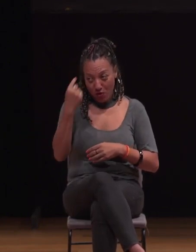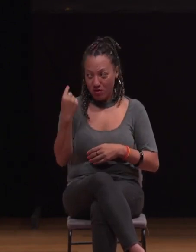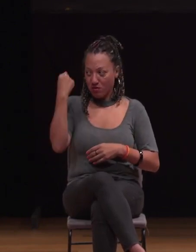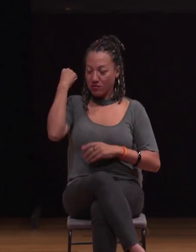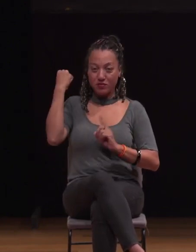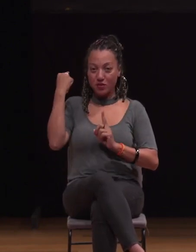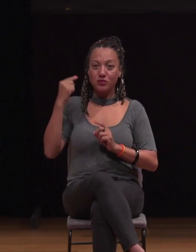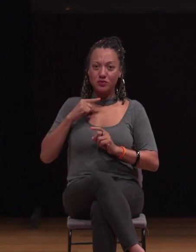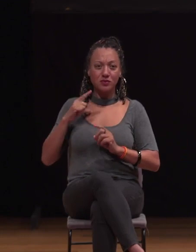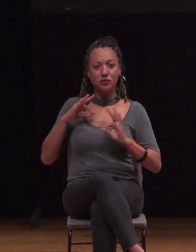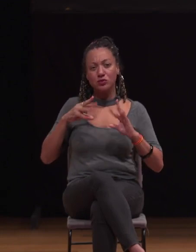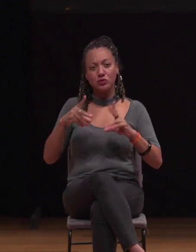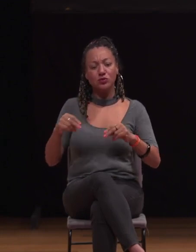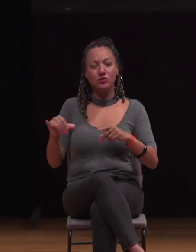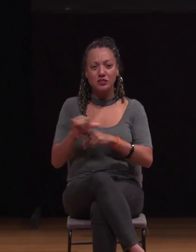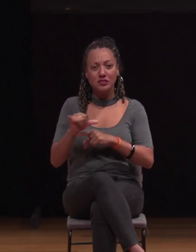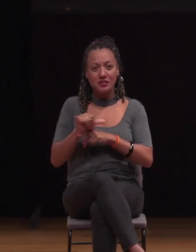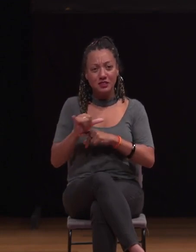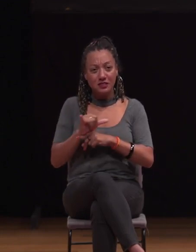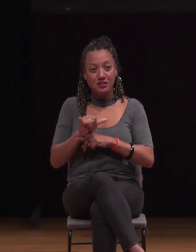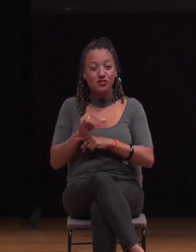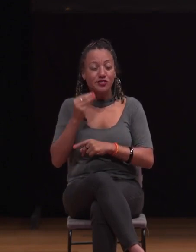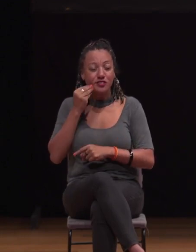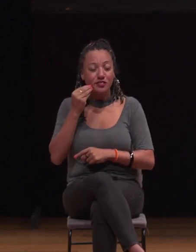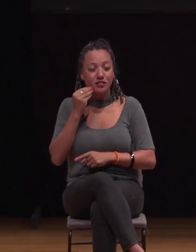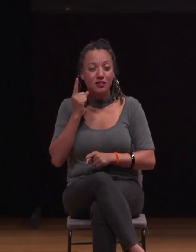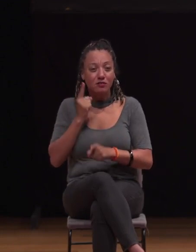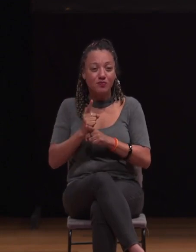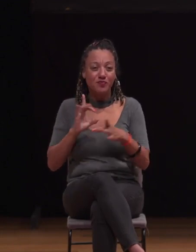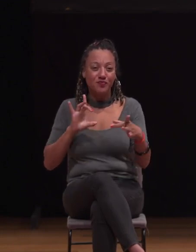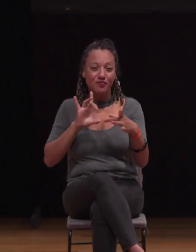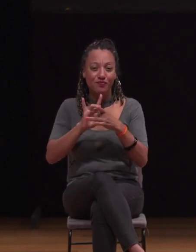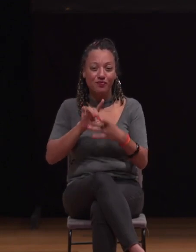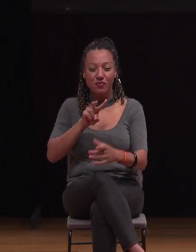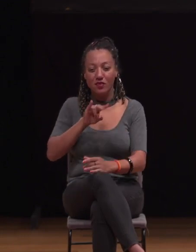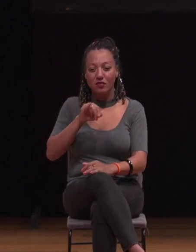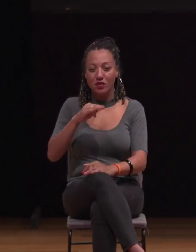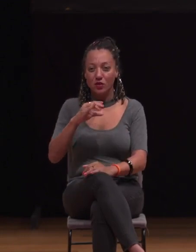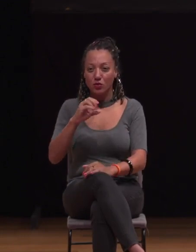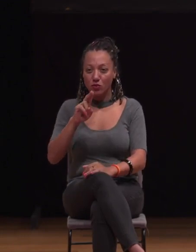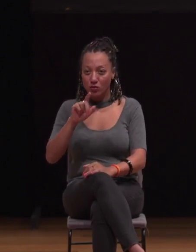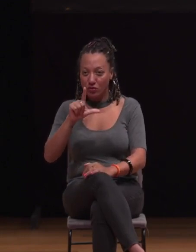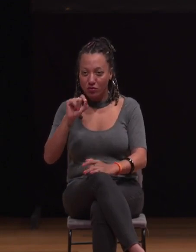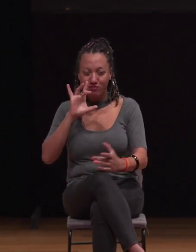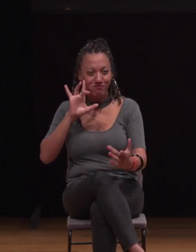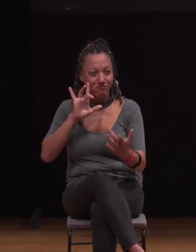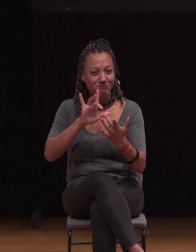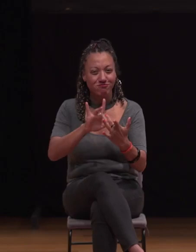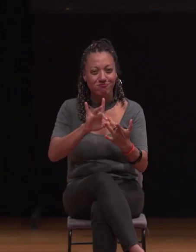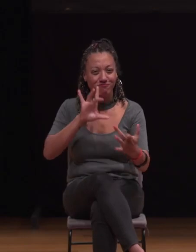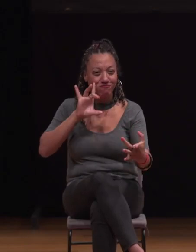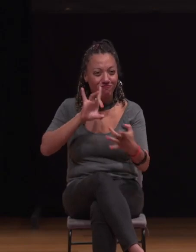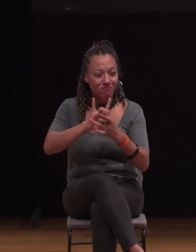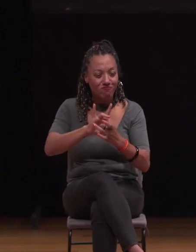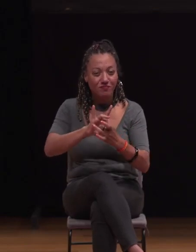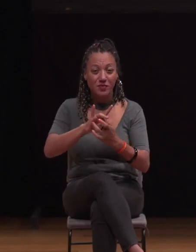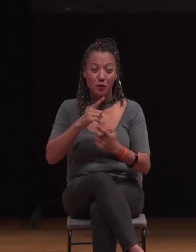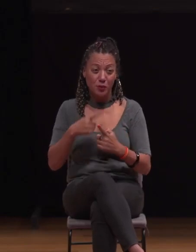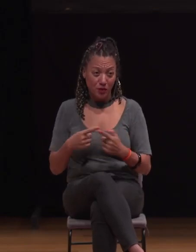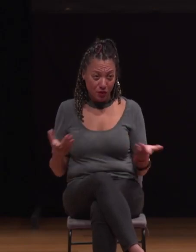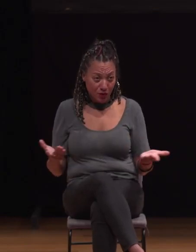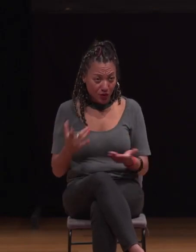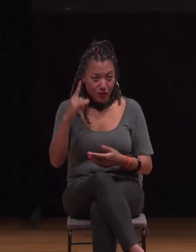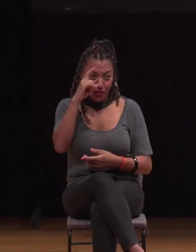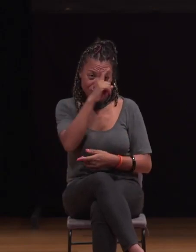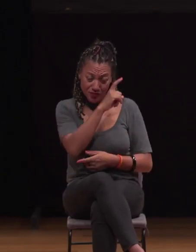para poder se estabelecer vínculo. Porque, no fim das contas, é disso que se trata. Se a gente está falando que aí as coisas estão difíceis,